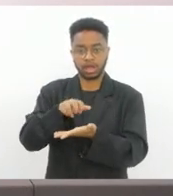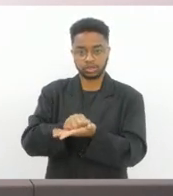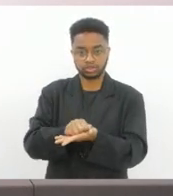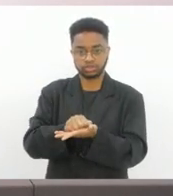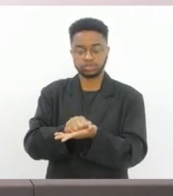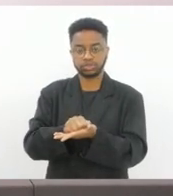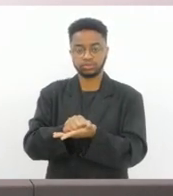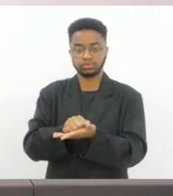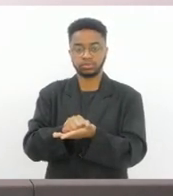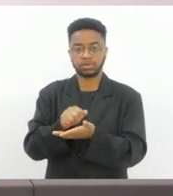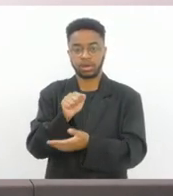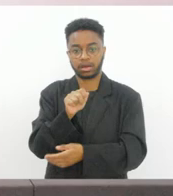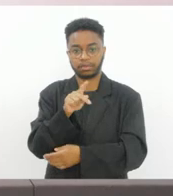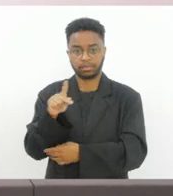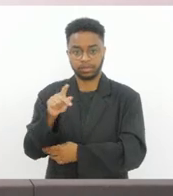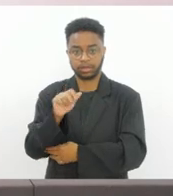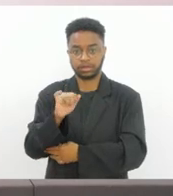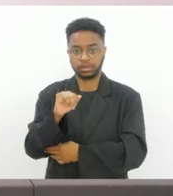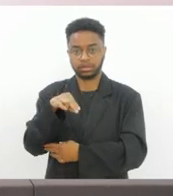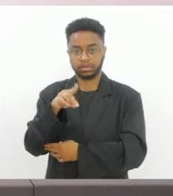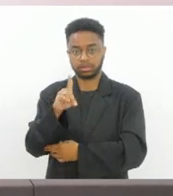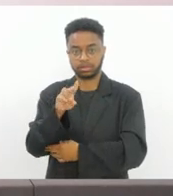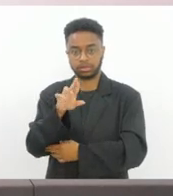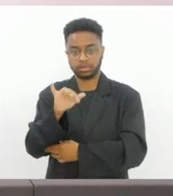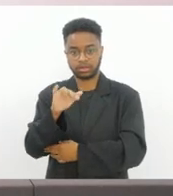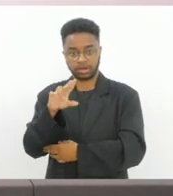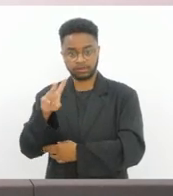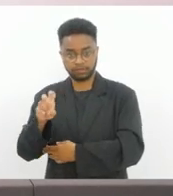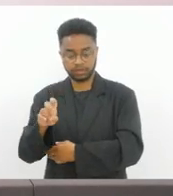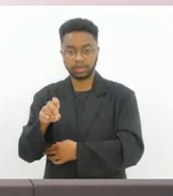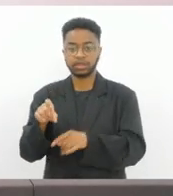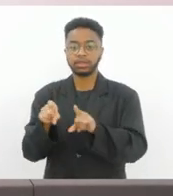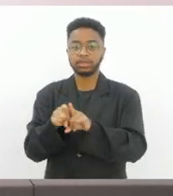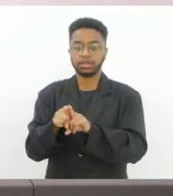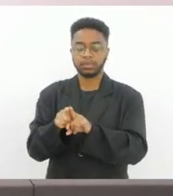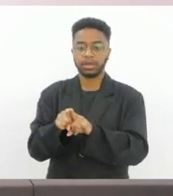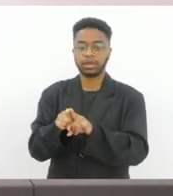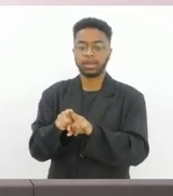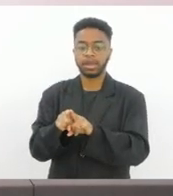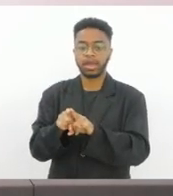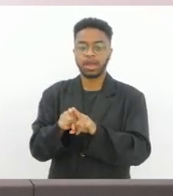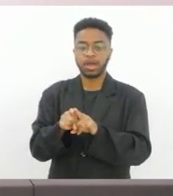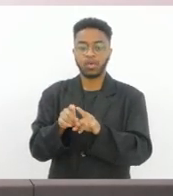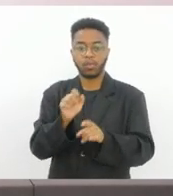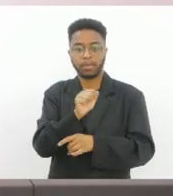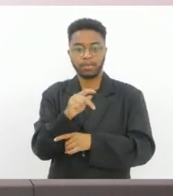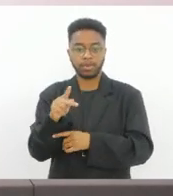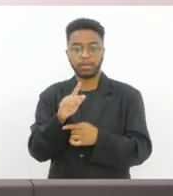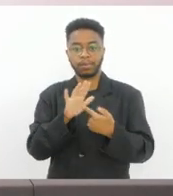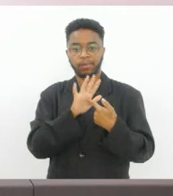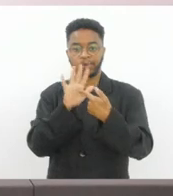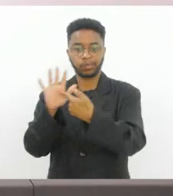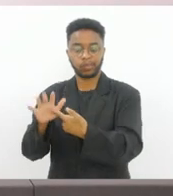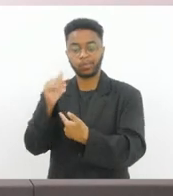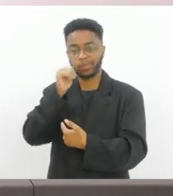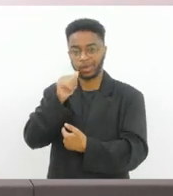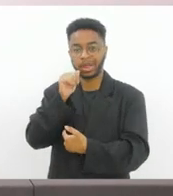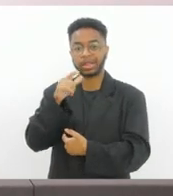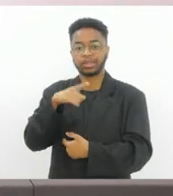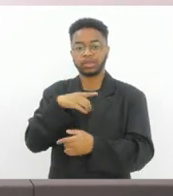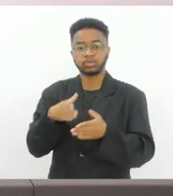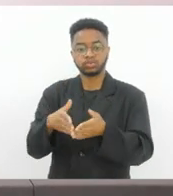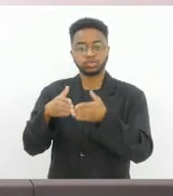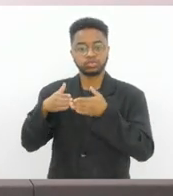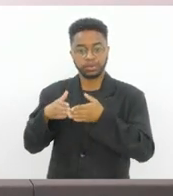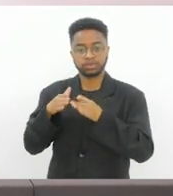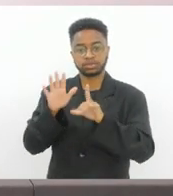no aplicativo Indrive, essa mulher foi comunicada que o motorista estava suspenso temporariamente da plataforma, mas o